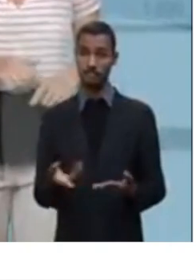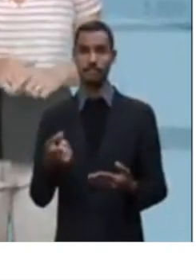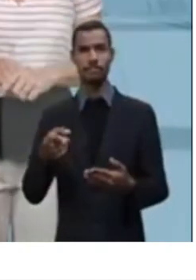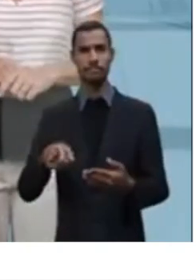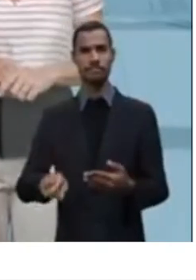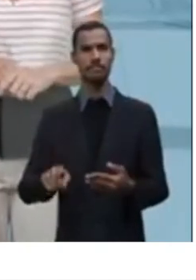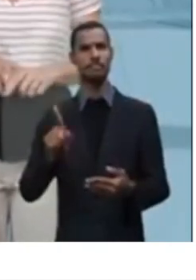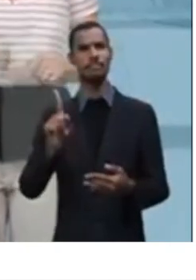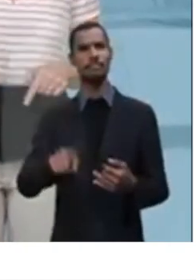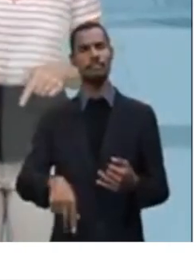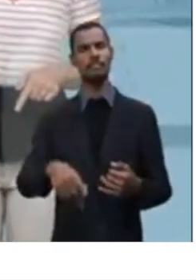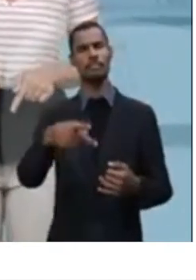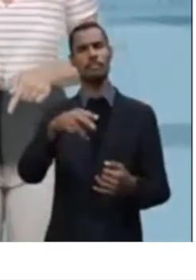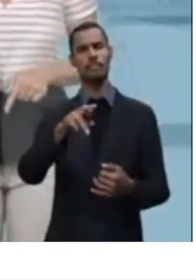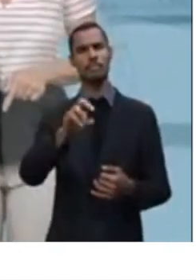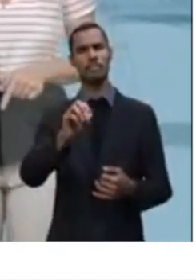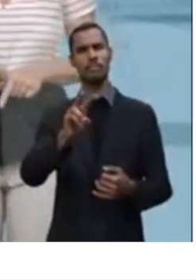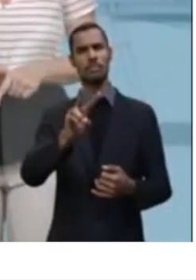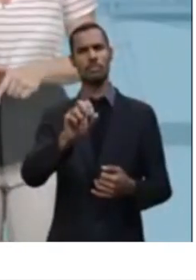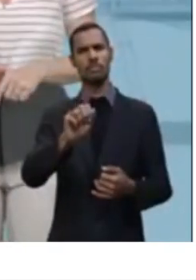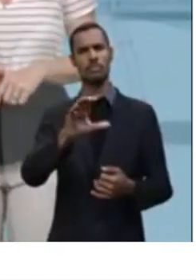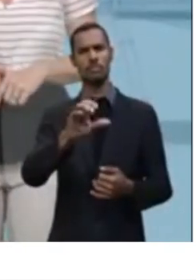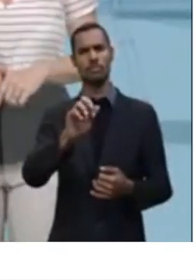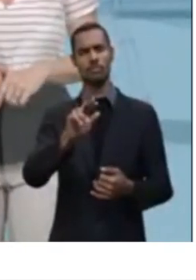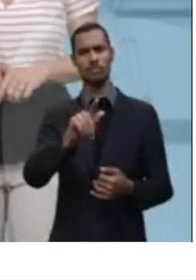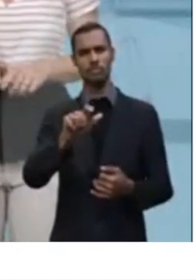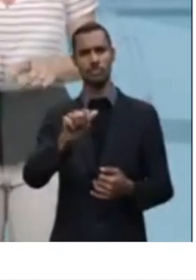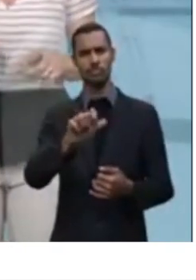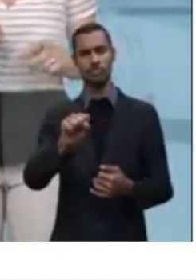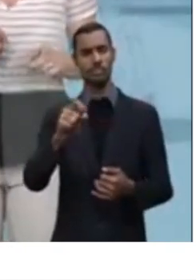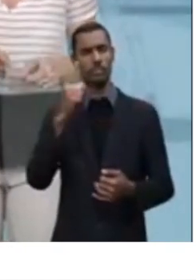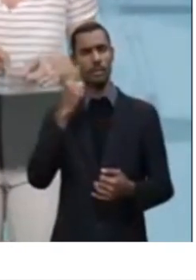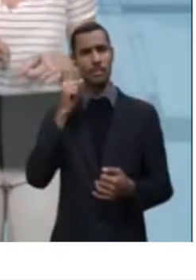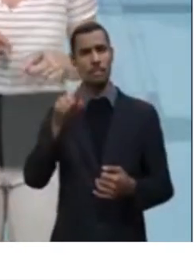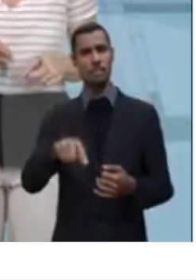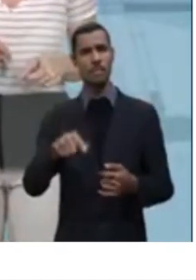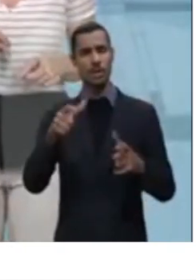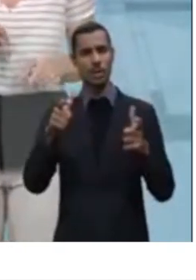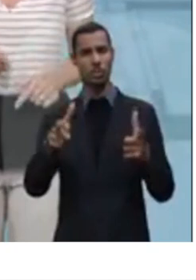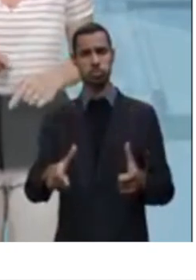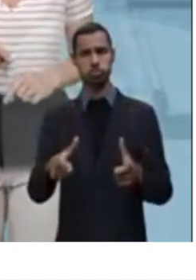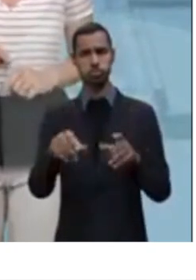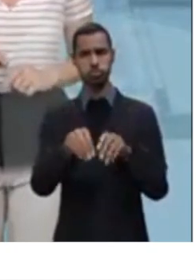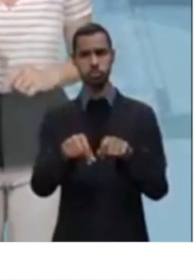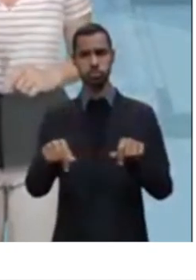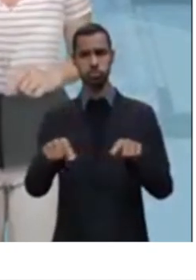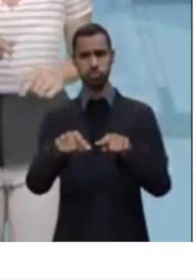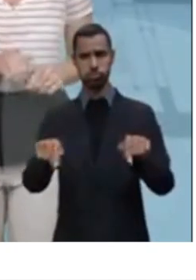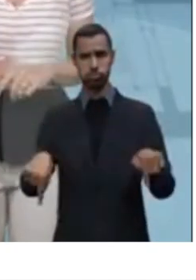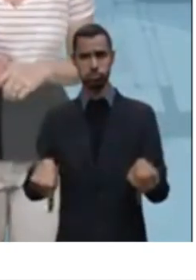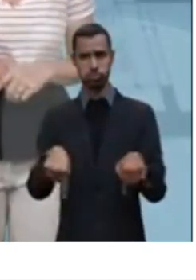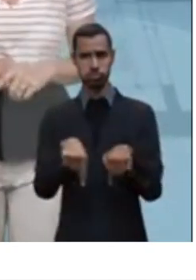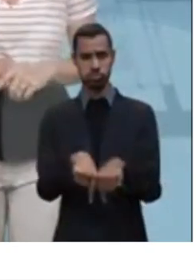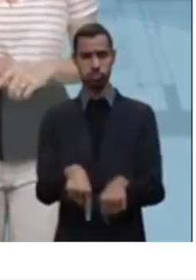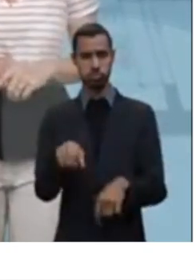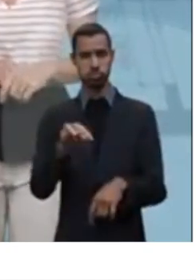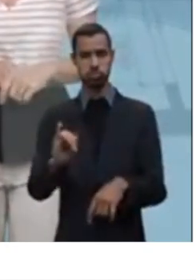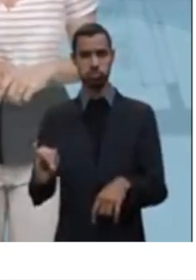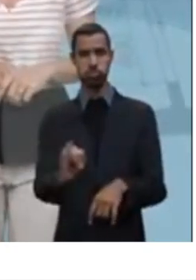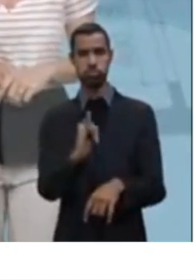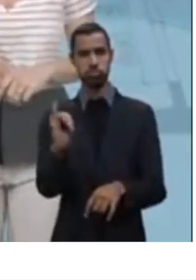temos a prova de carga. Esse método consiste em aplicar cargas sobre uma placa apoiada na cota prevista para a